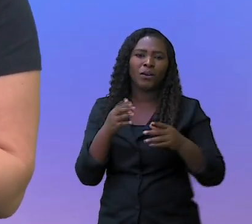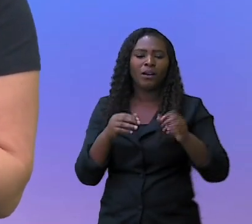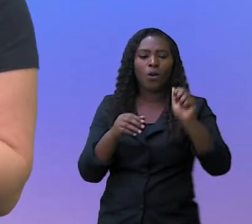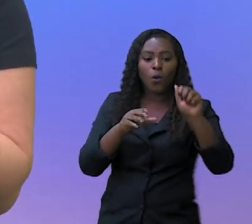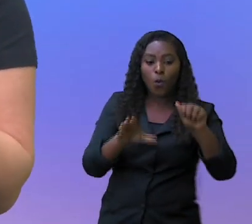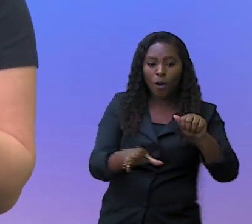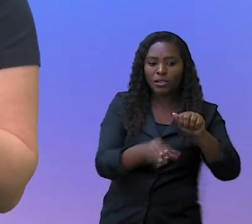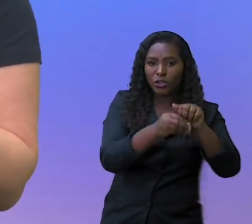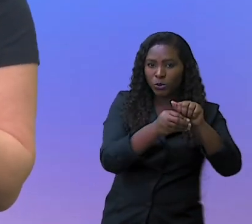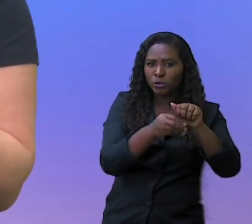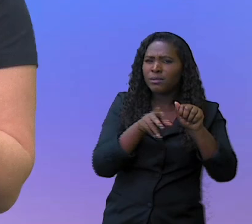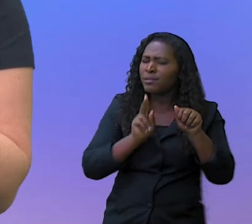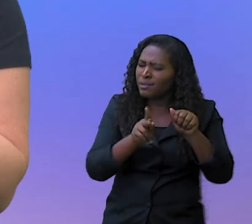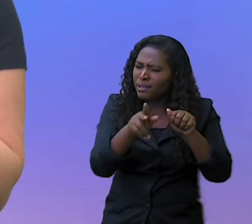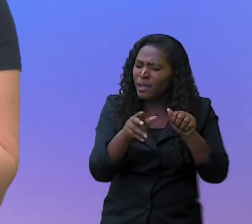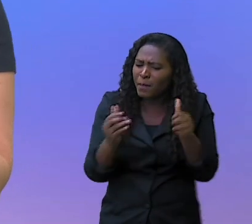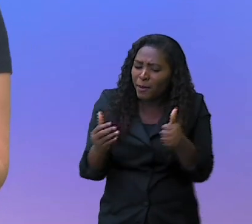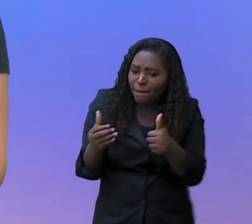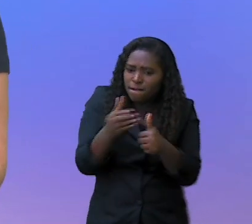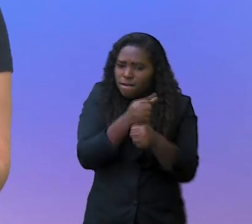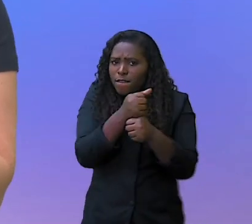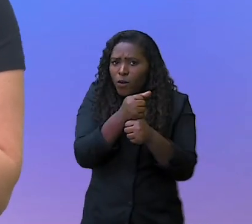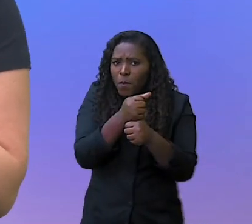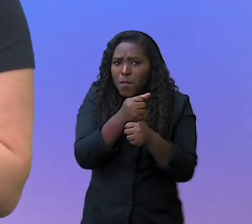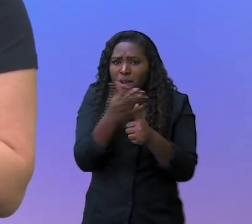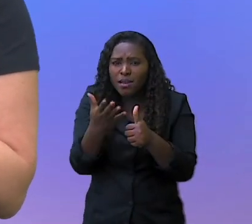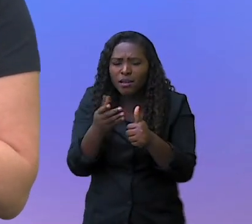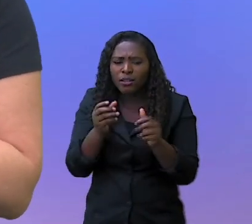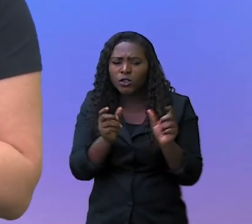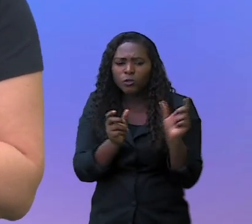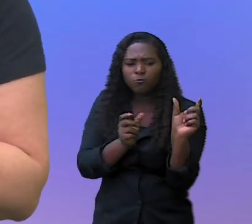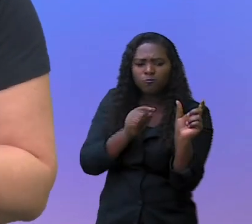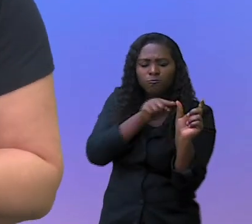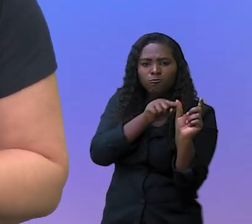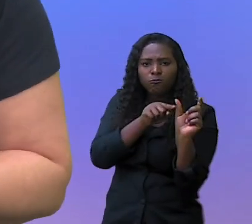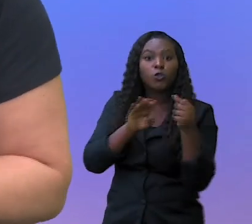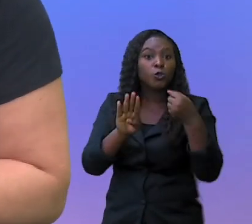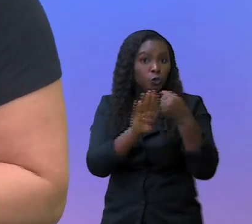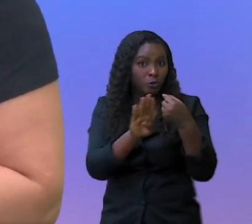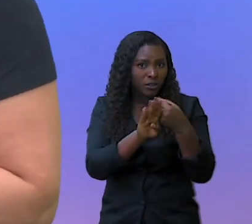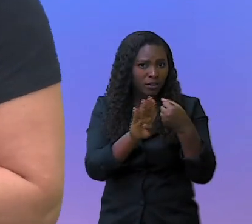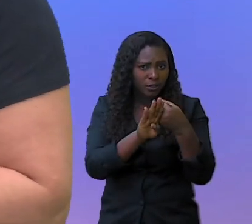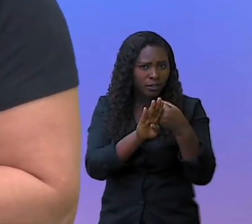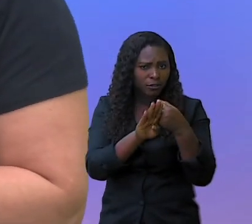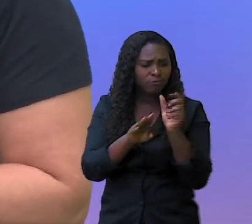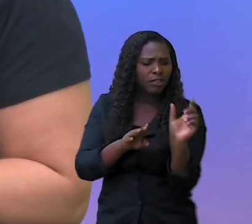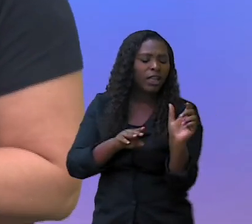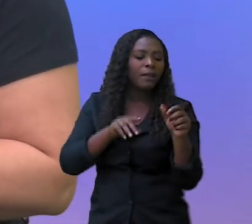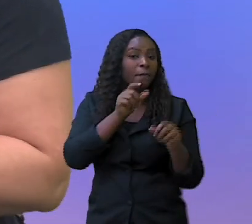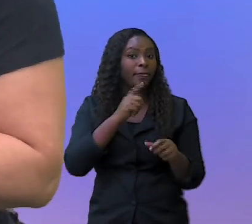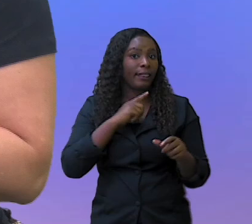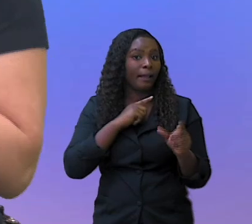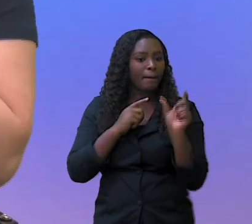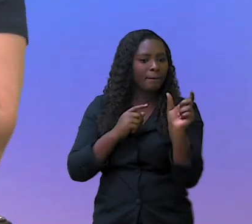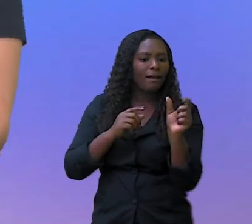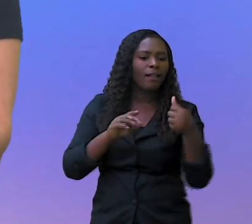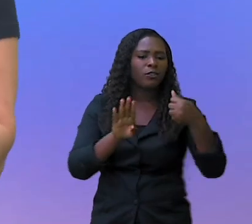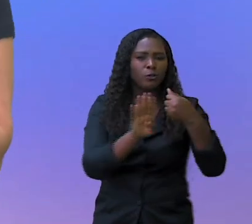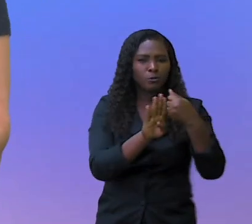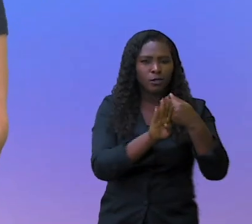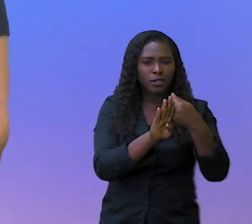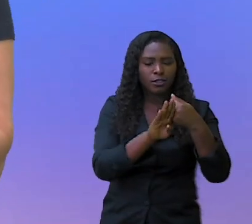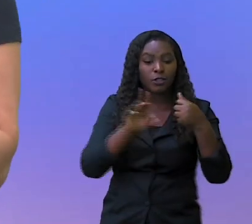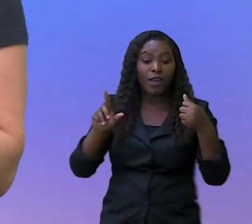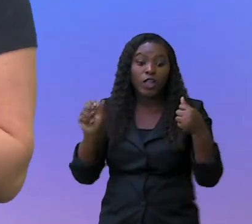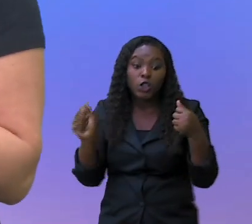substantivo. Assim, nós veremos aqui na construção abaixo, né, no exemplo que nós temos, quais são